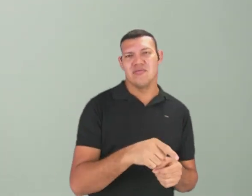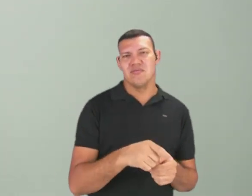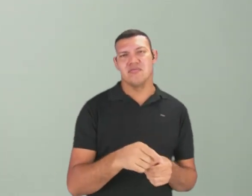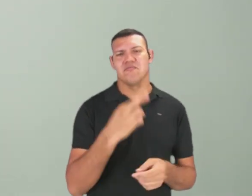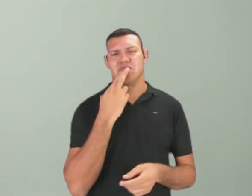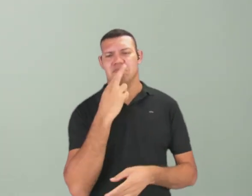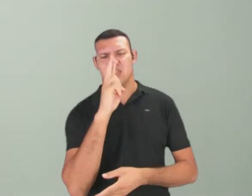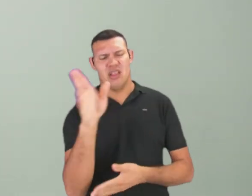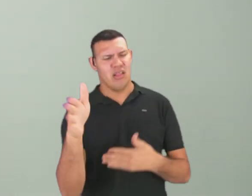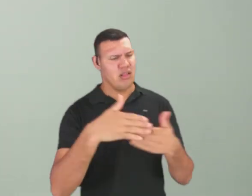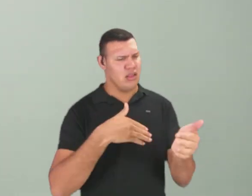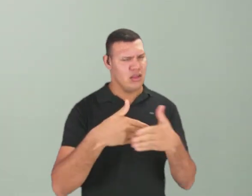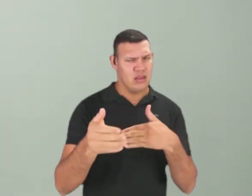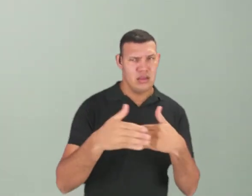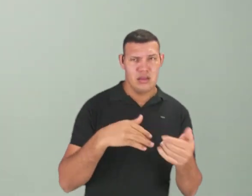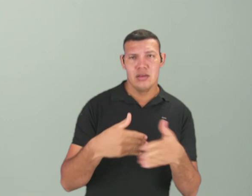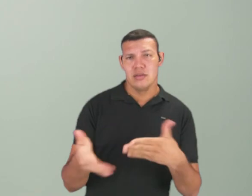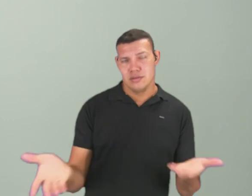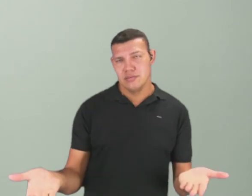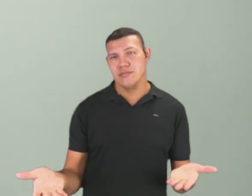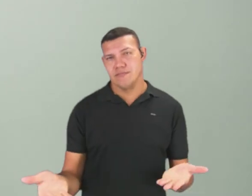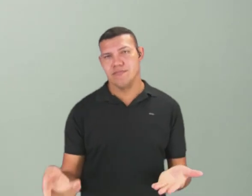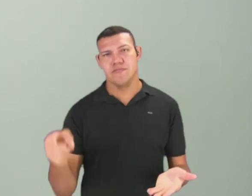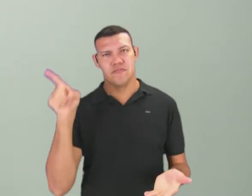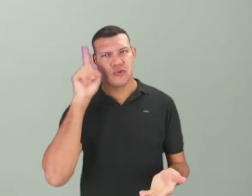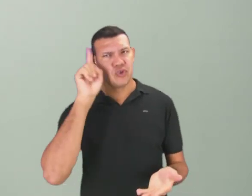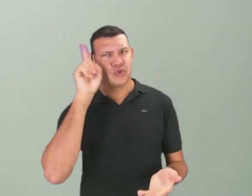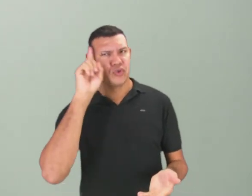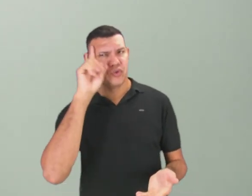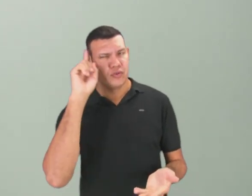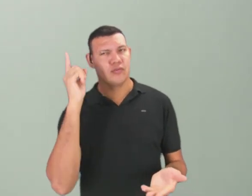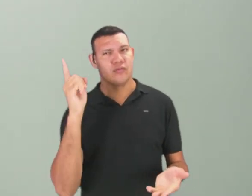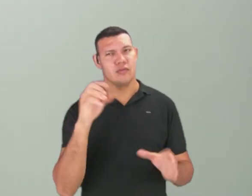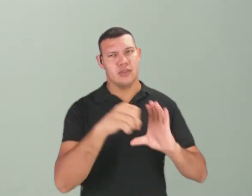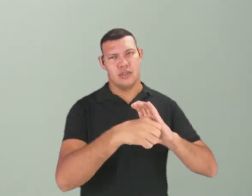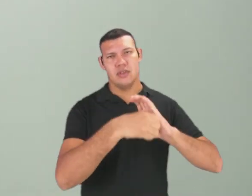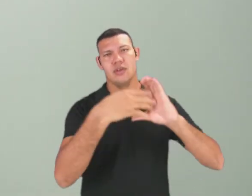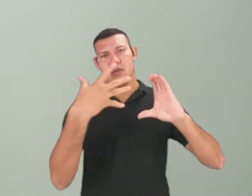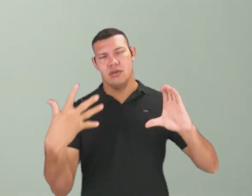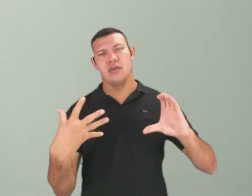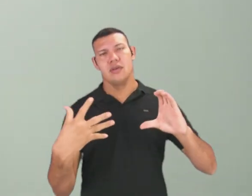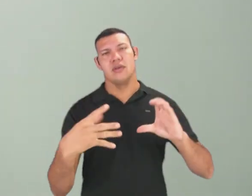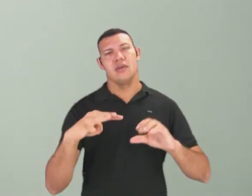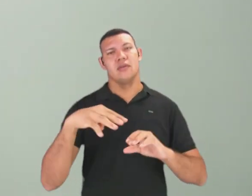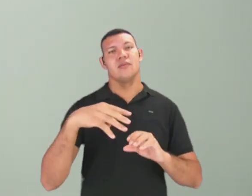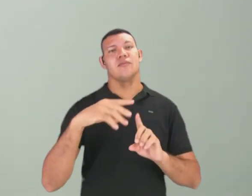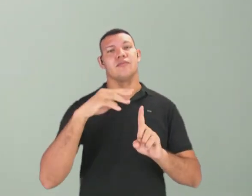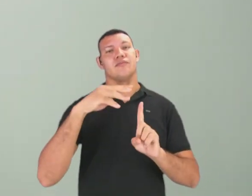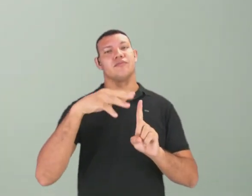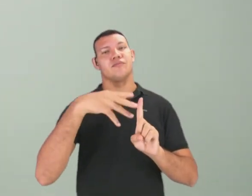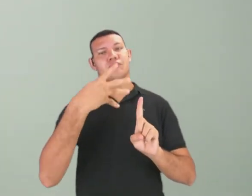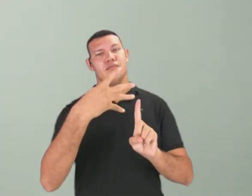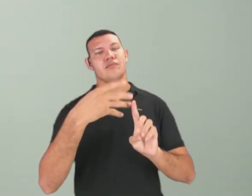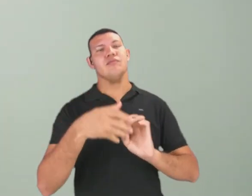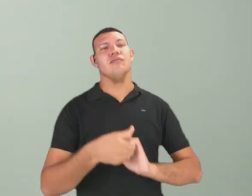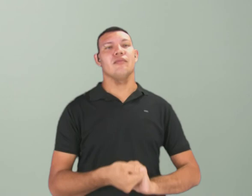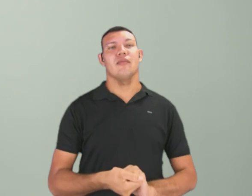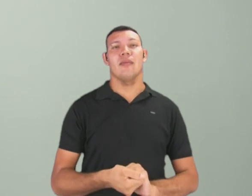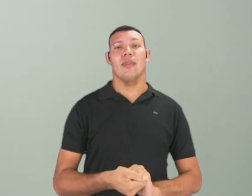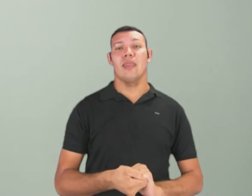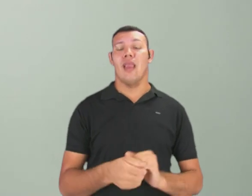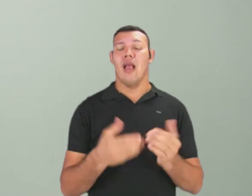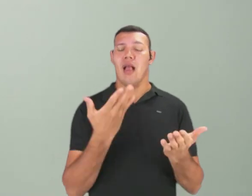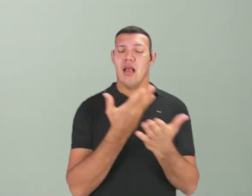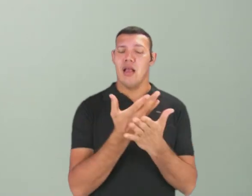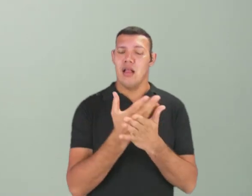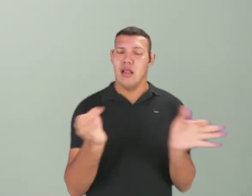qualquer situação advinda da característica da função quadrática. Gente, a nossa aula está finalizando.